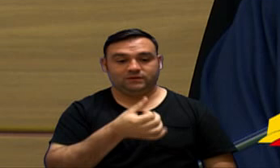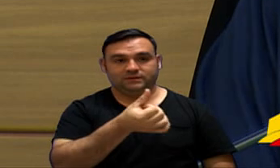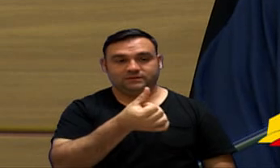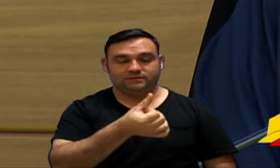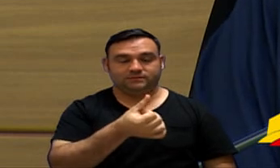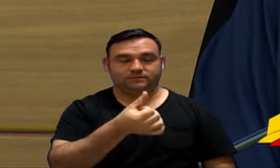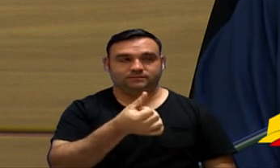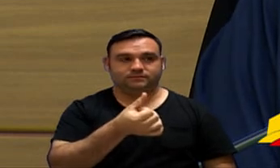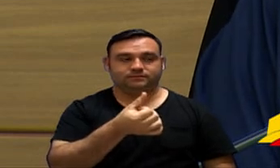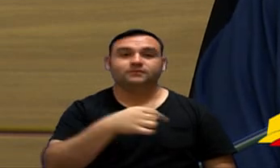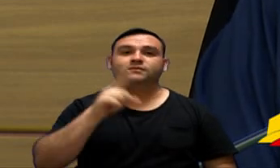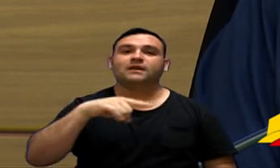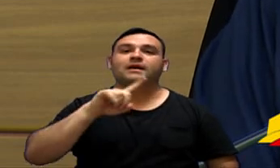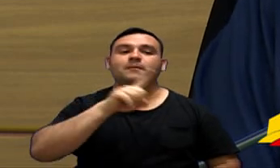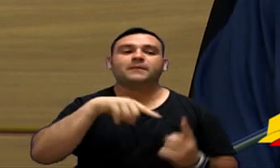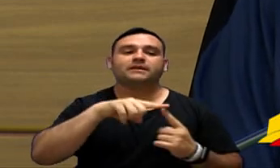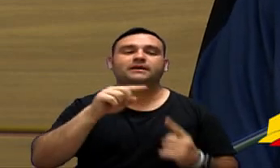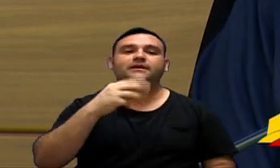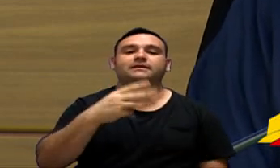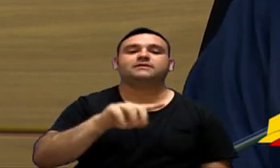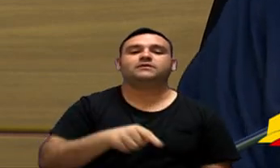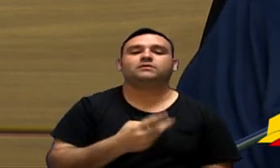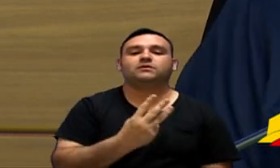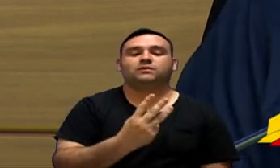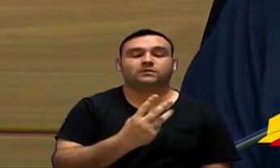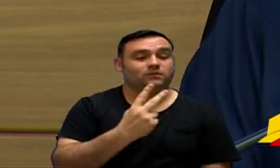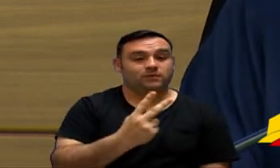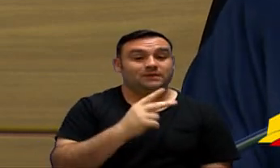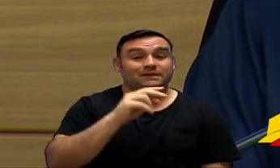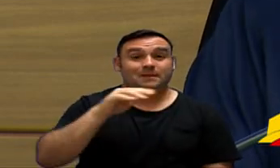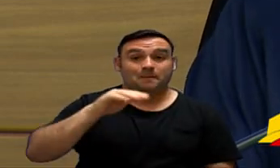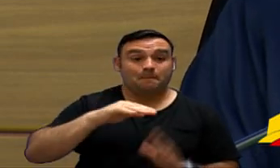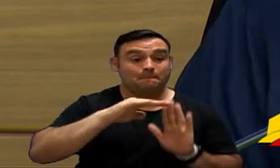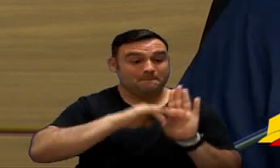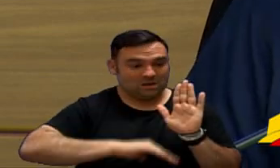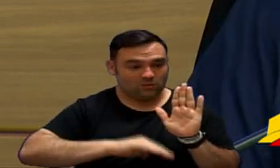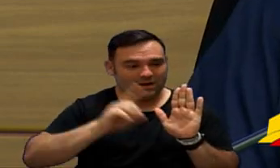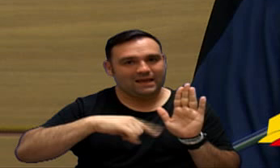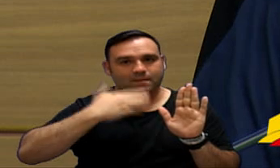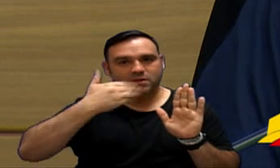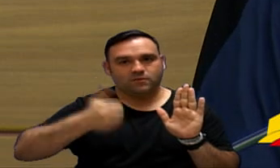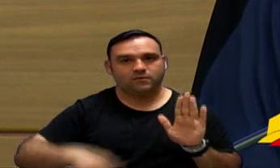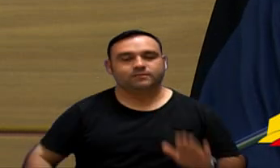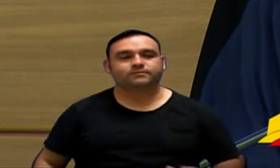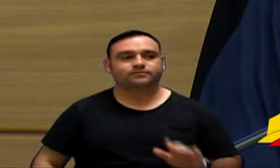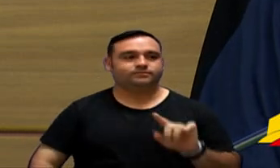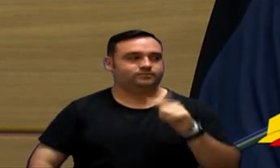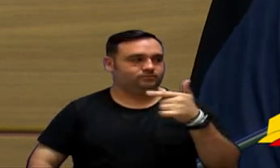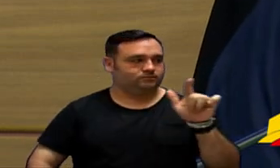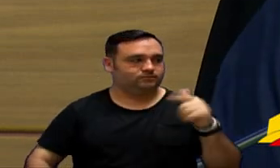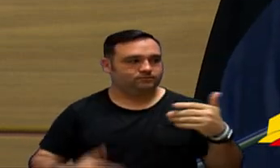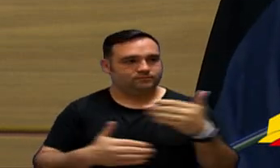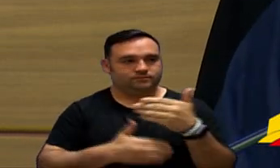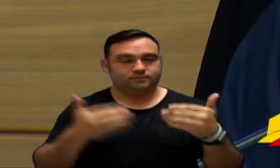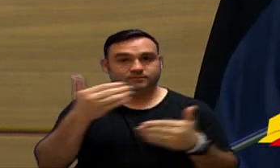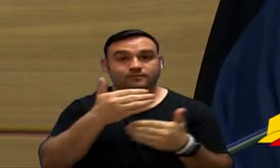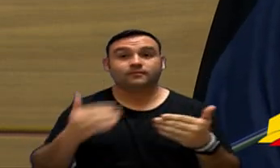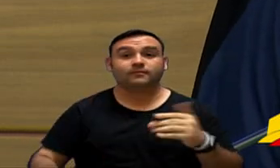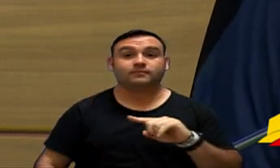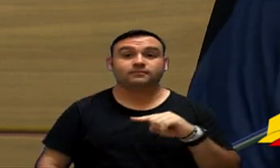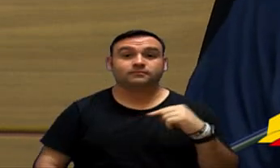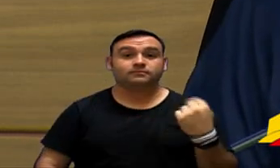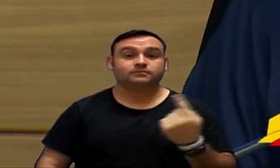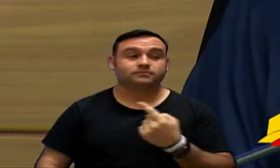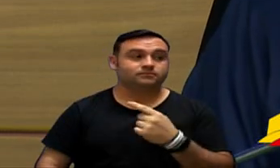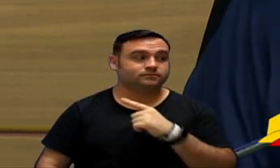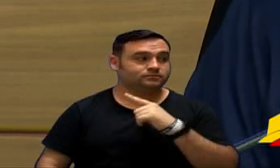6,6. Nossa meta é 3,2. Quanto menor, melhor aqui. Próximo slide, nós